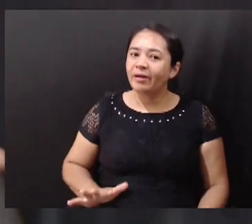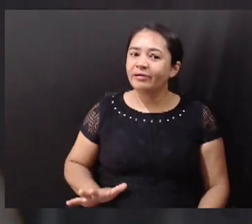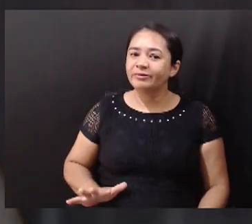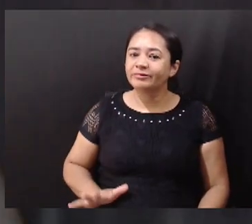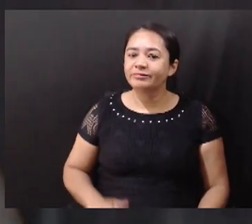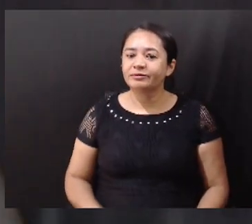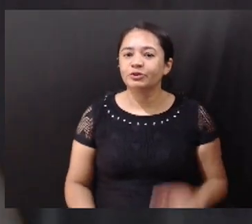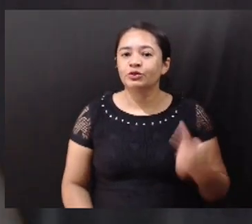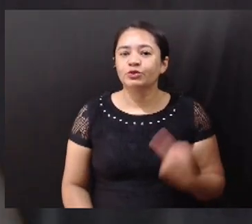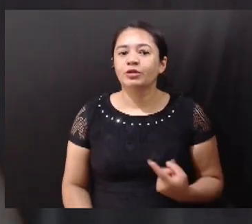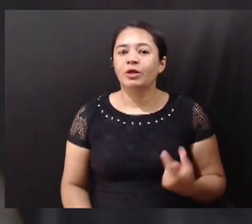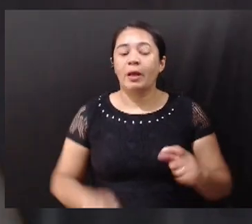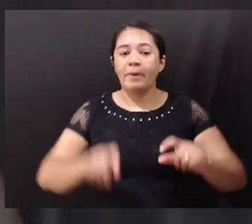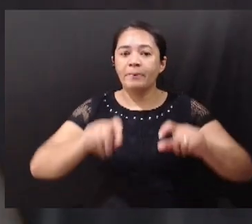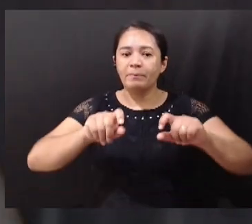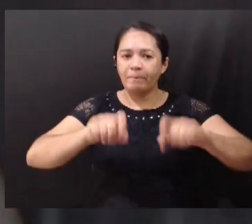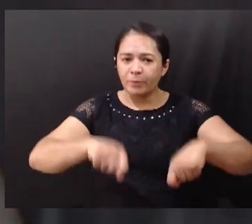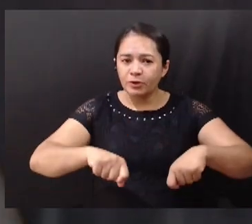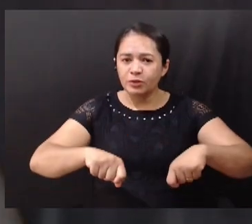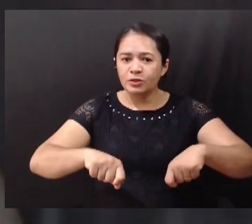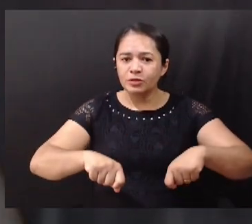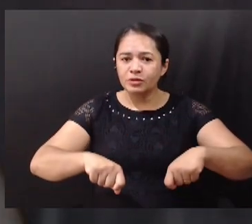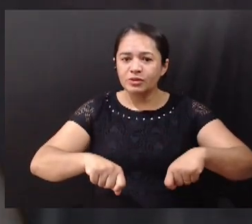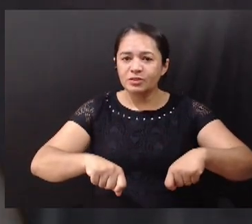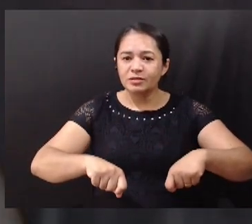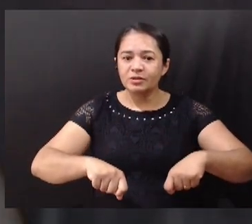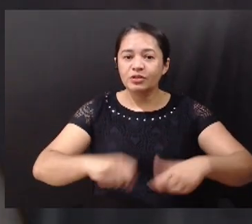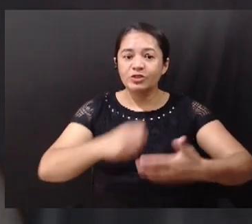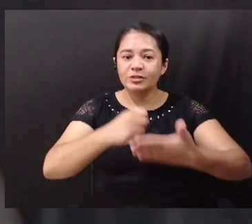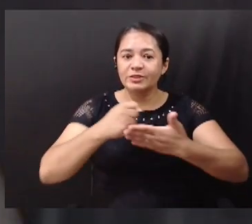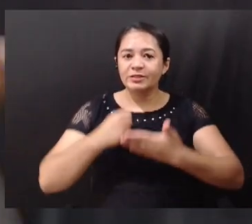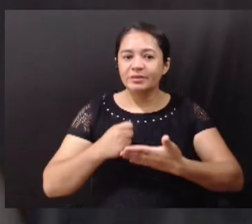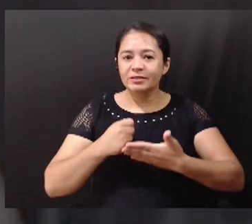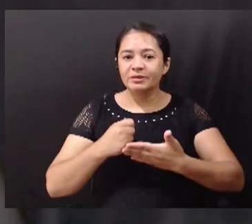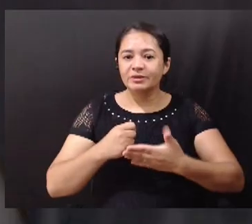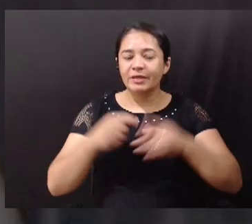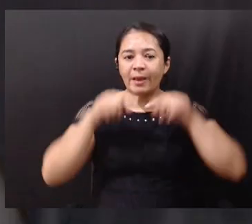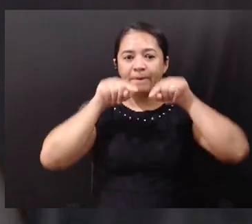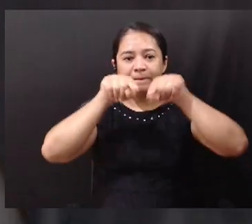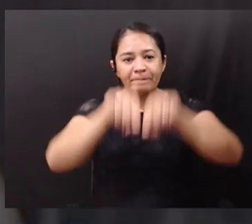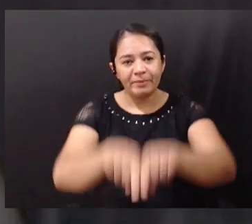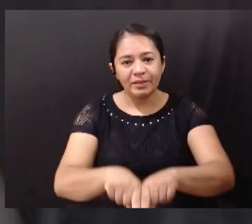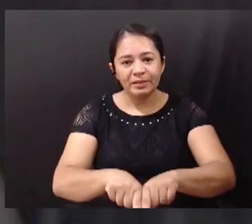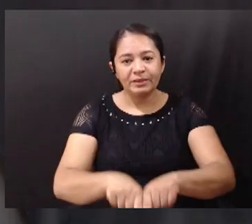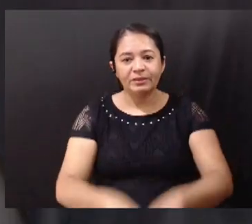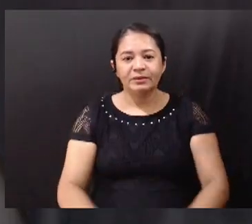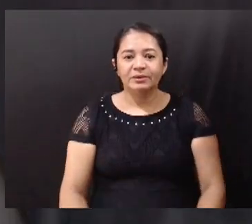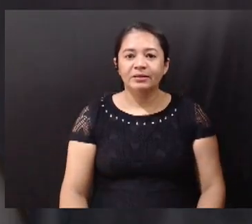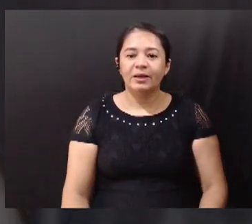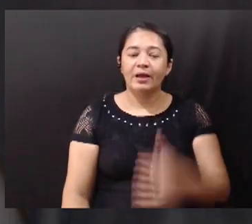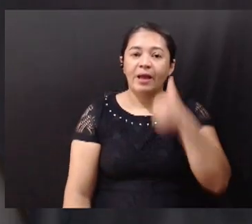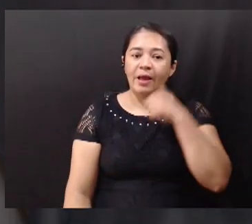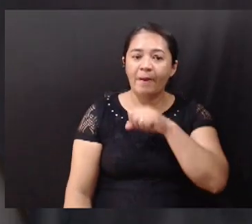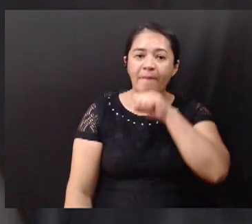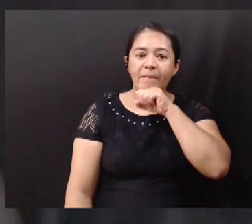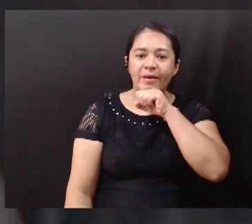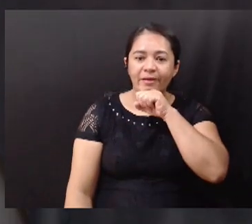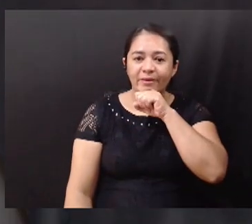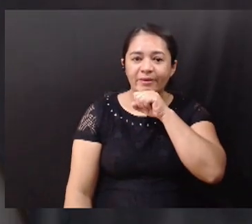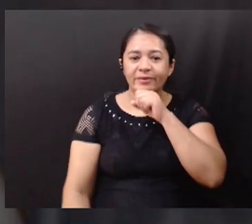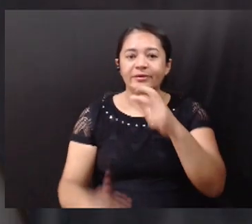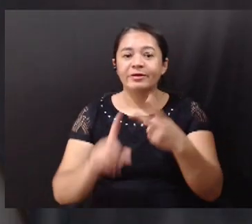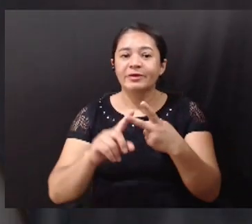tem possibilidades de trazer essa parceria, né, pai, mãe e criança, de uma